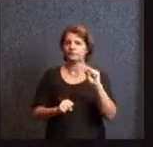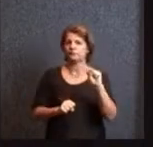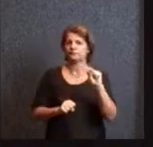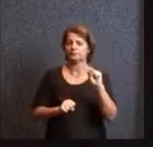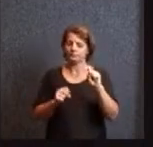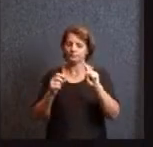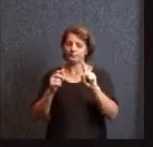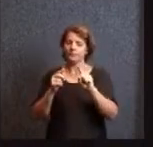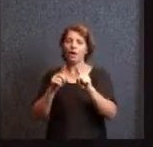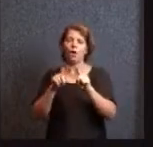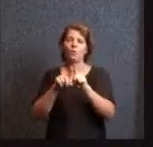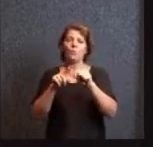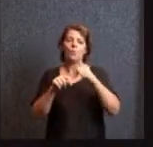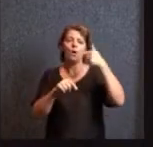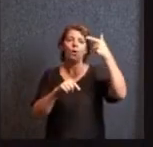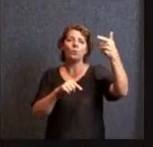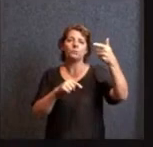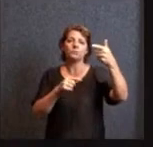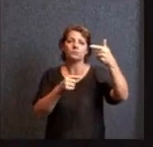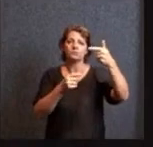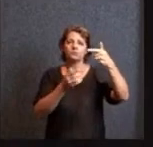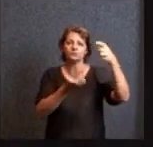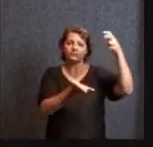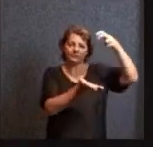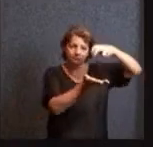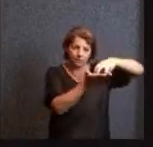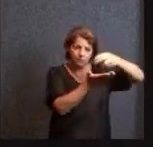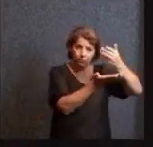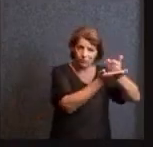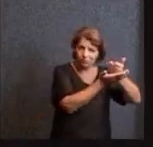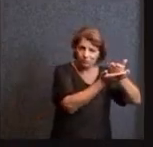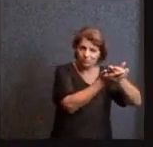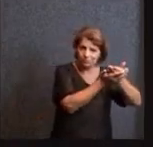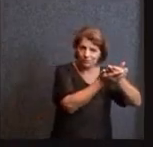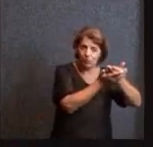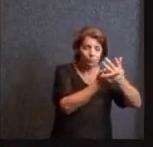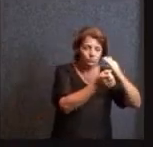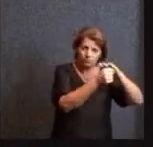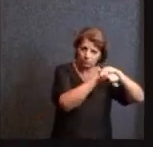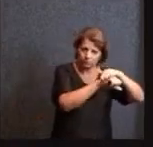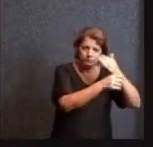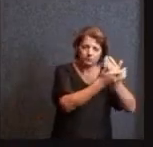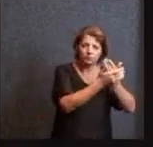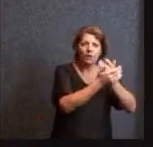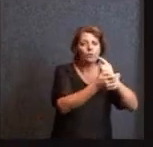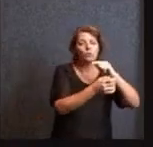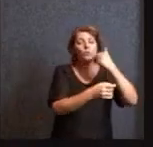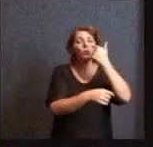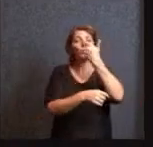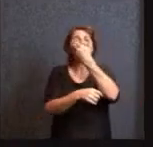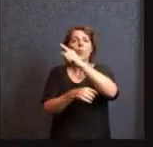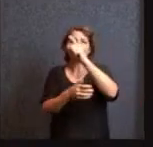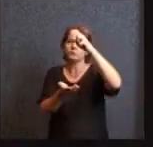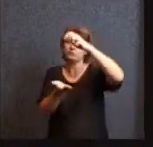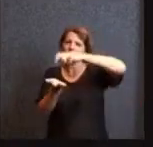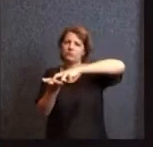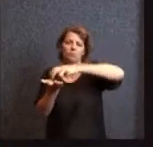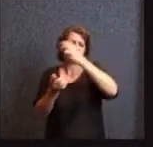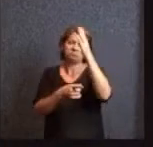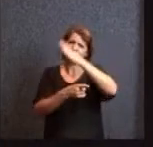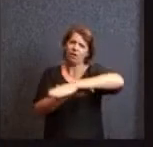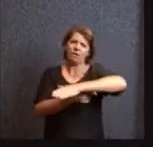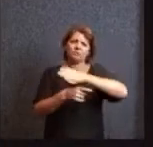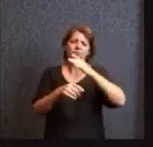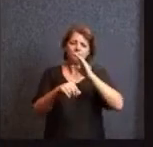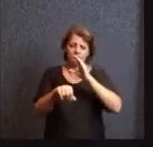quer amadurecer mais algumas das proposições que lhe possibilitará mais qualificação para